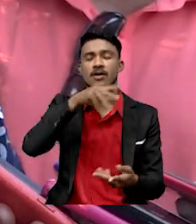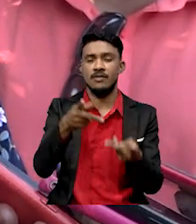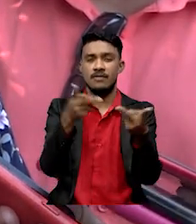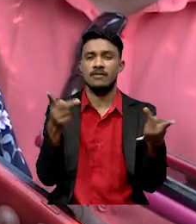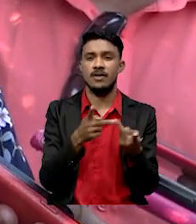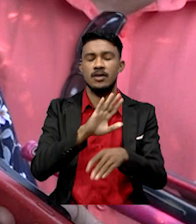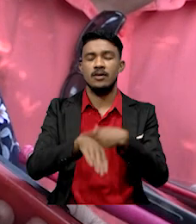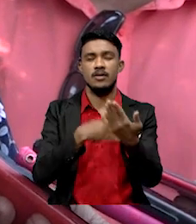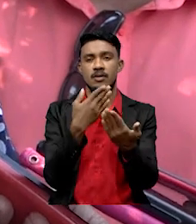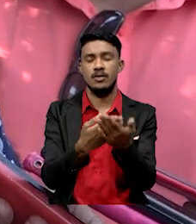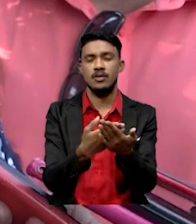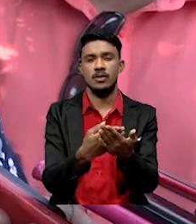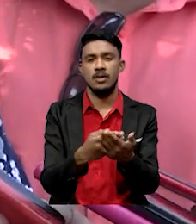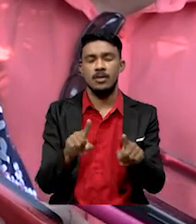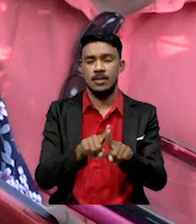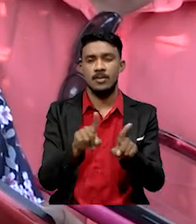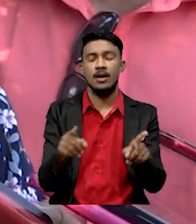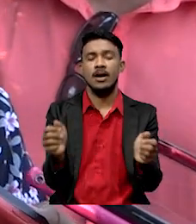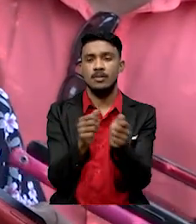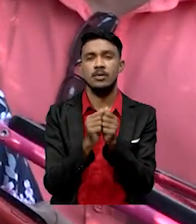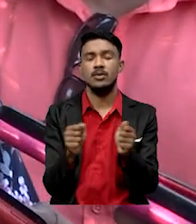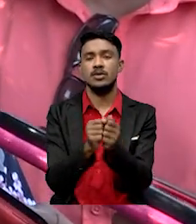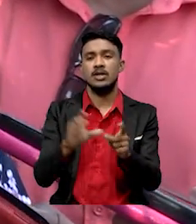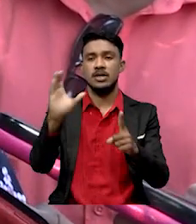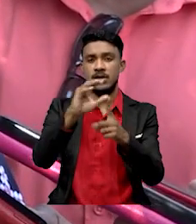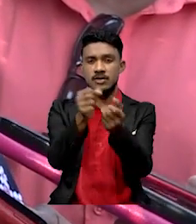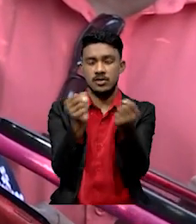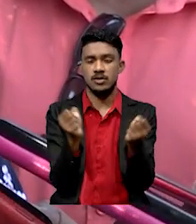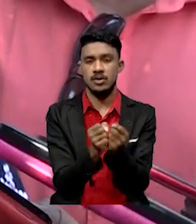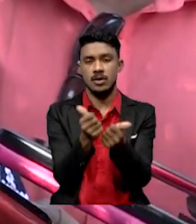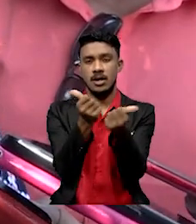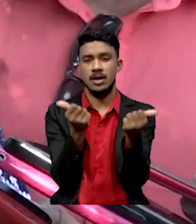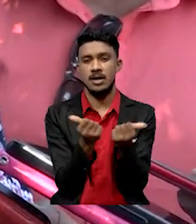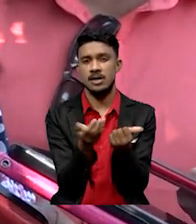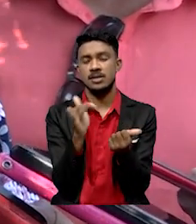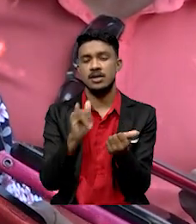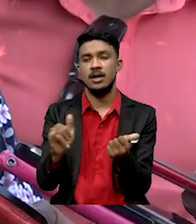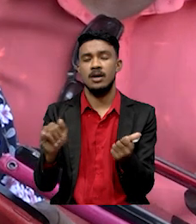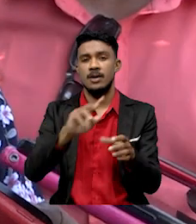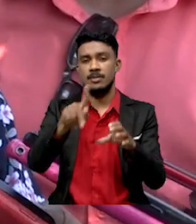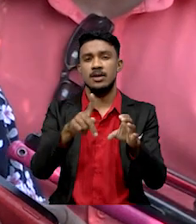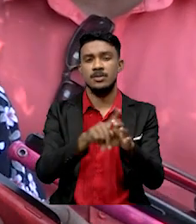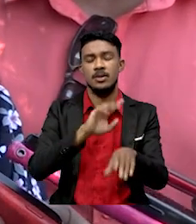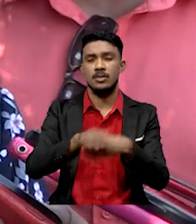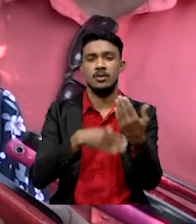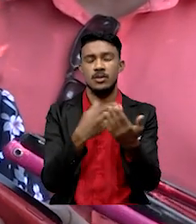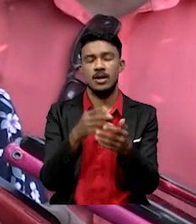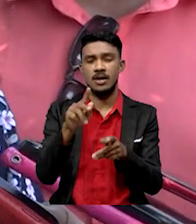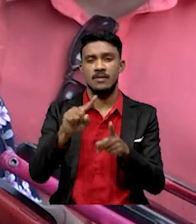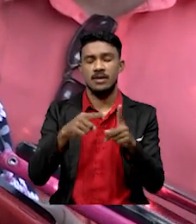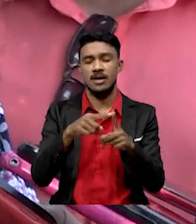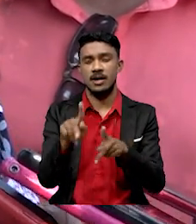Rototo. Ramuto liu o chefe suco, chefe aldeia seramos, a marca até na catac. Onhira comunidade seracara